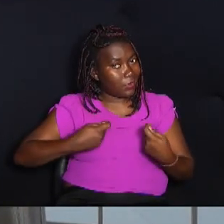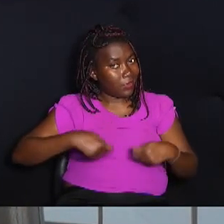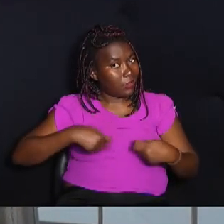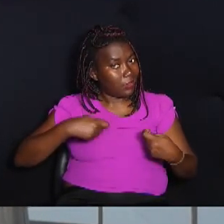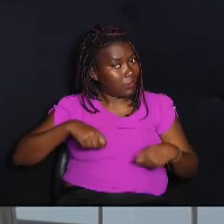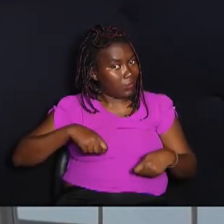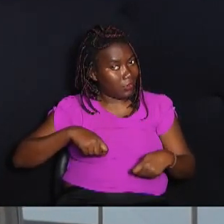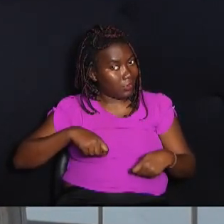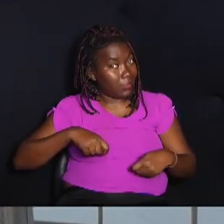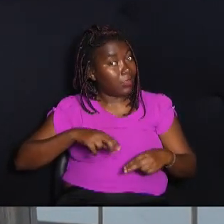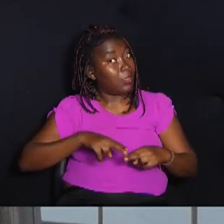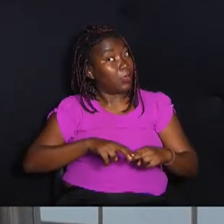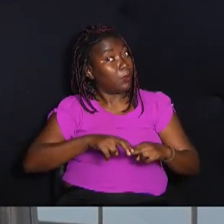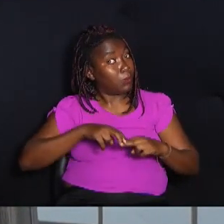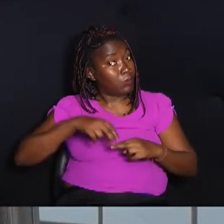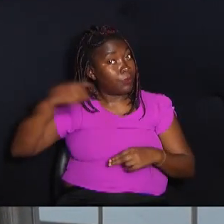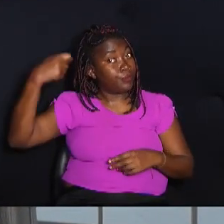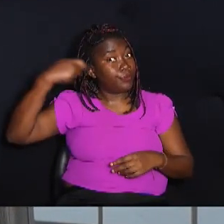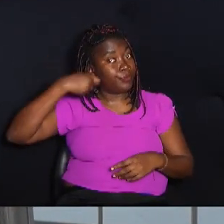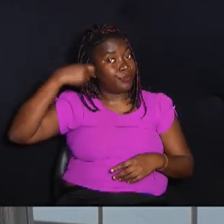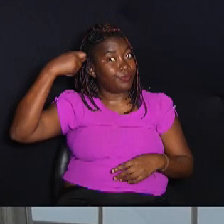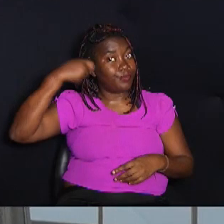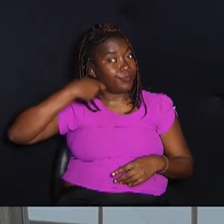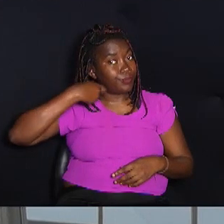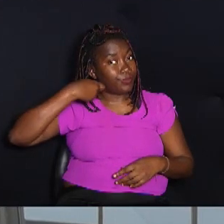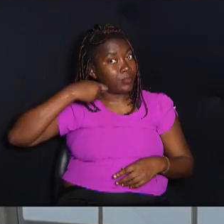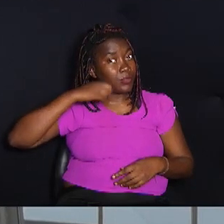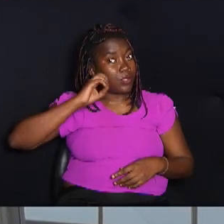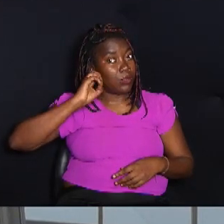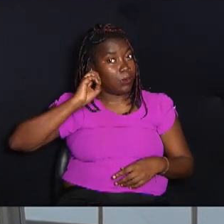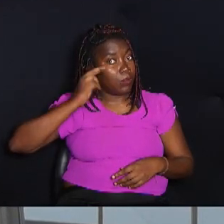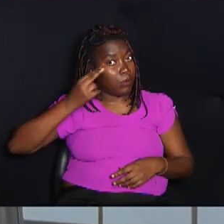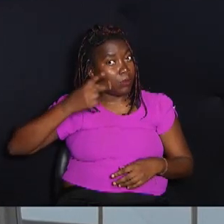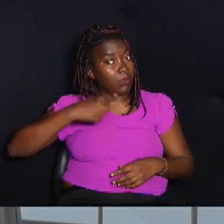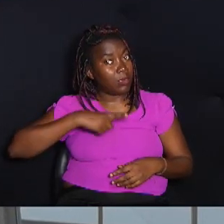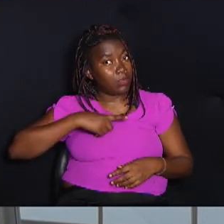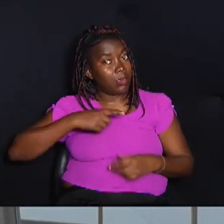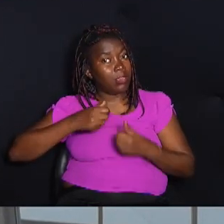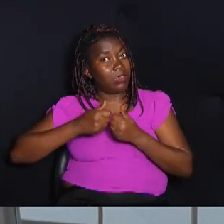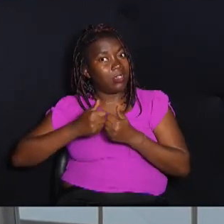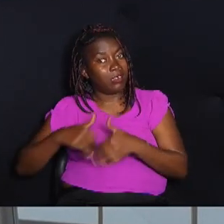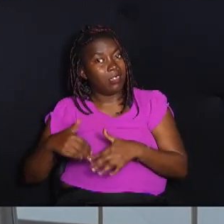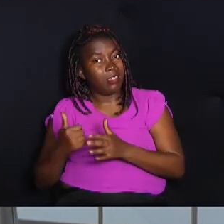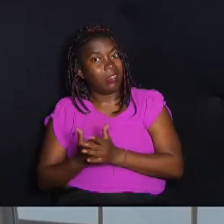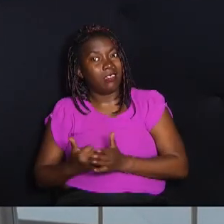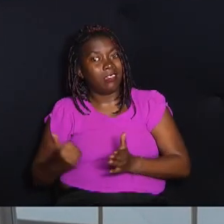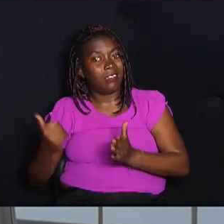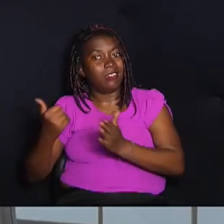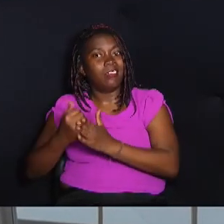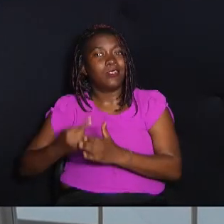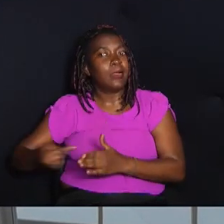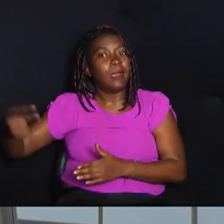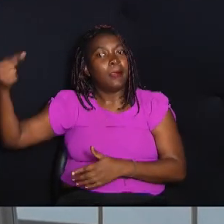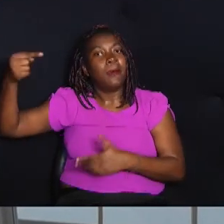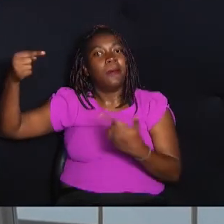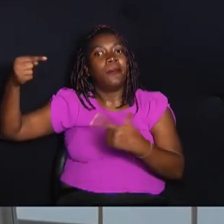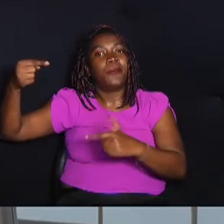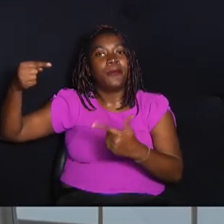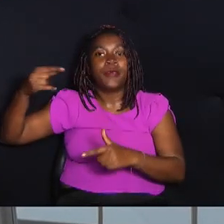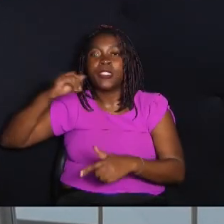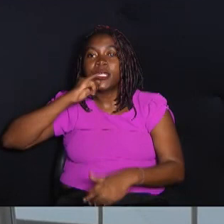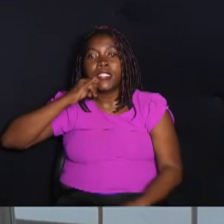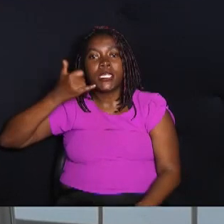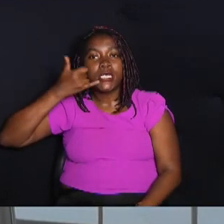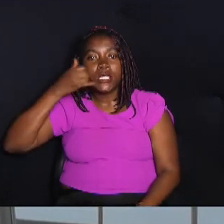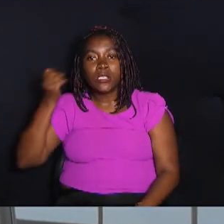mas porque são obrigados ou porque existem gastos extras não prioritários. Por exemplo, o celular